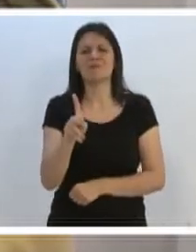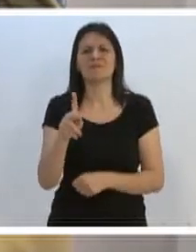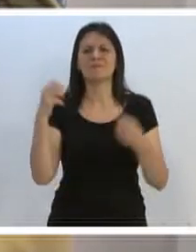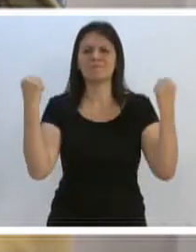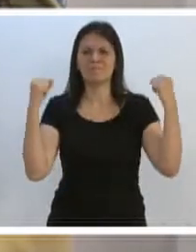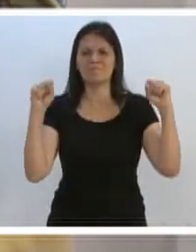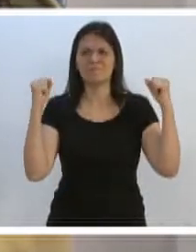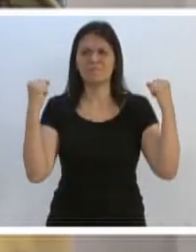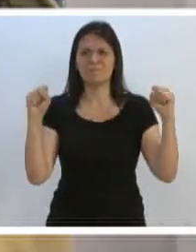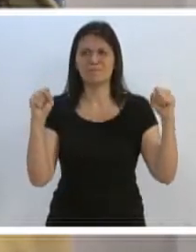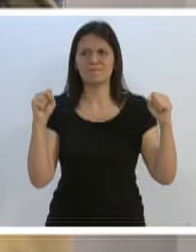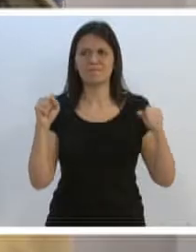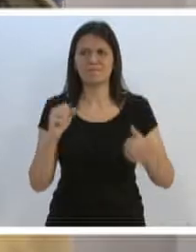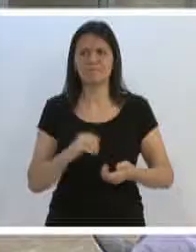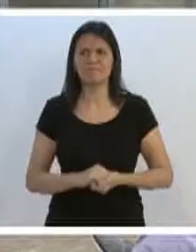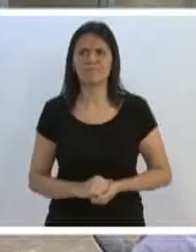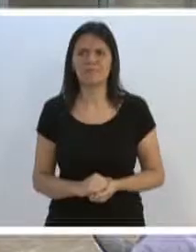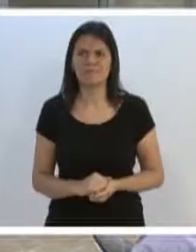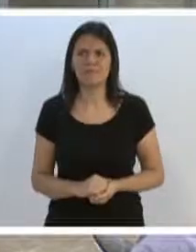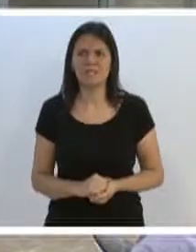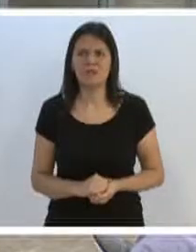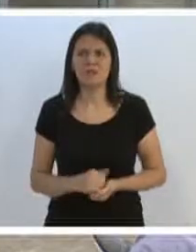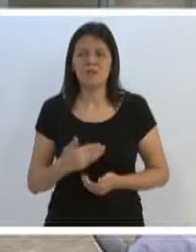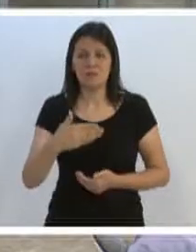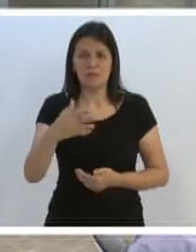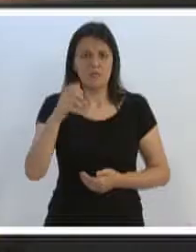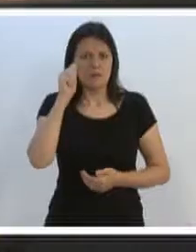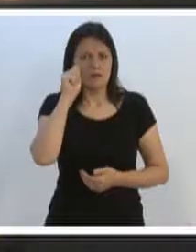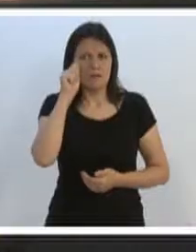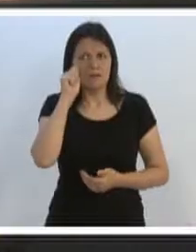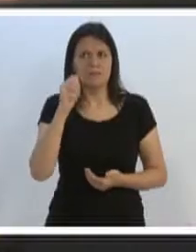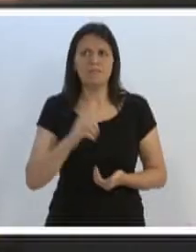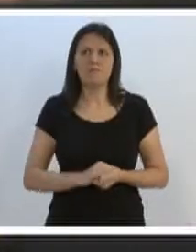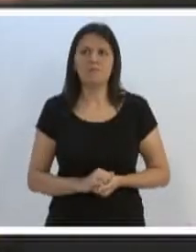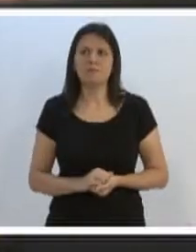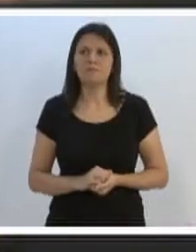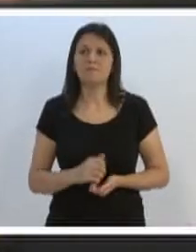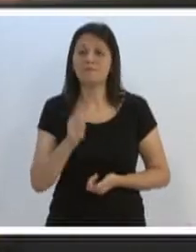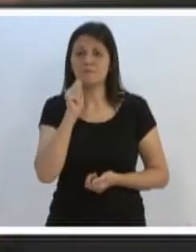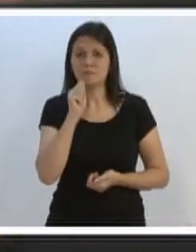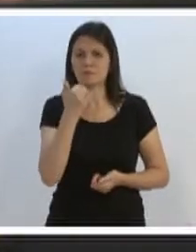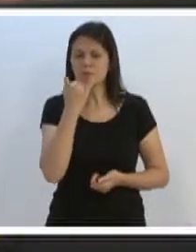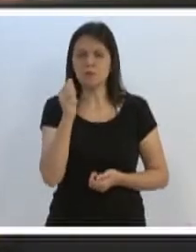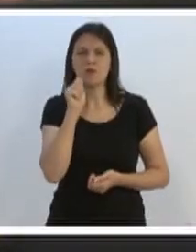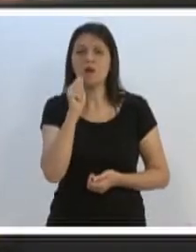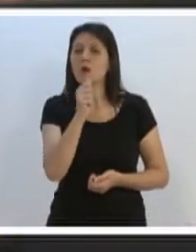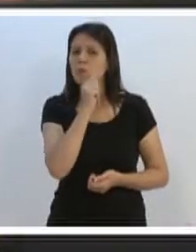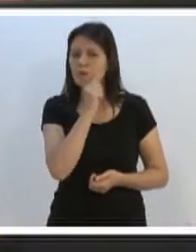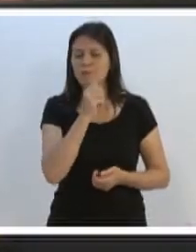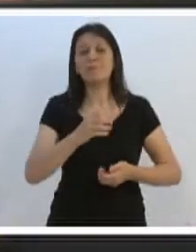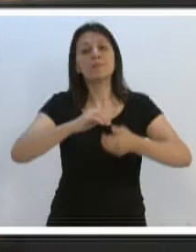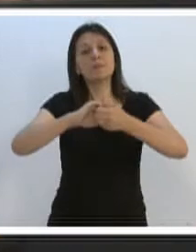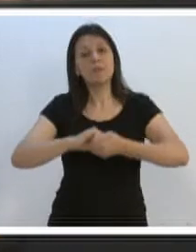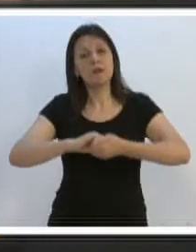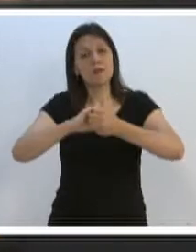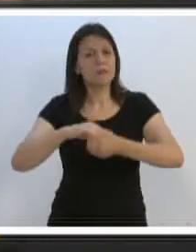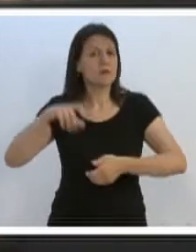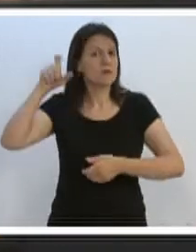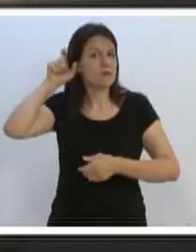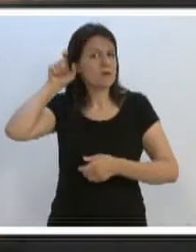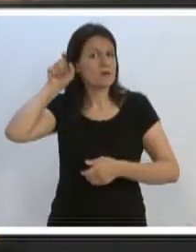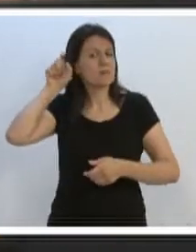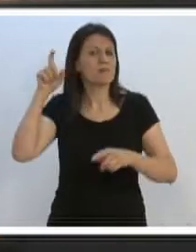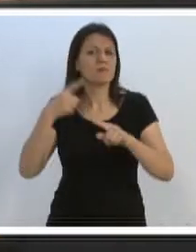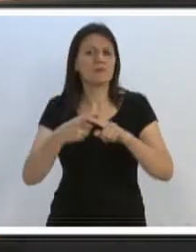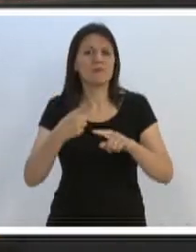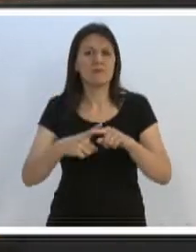Física. Vereador Ricardo Alba, em aparte. Parabéns, vereador Jens Mantel, por trazer a vitória de Blumenau na